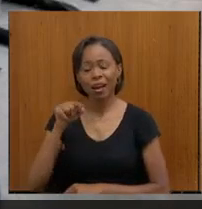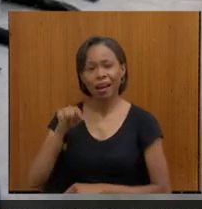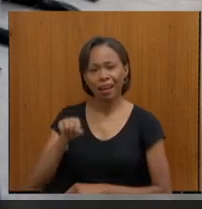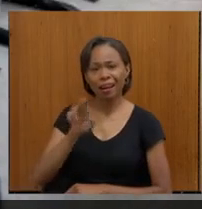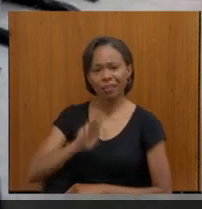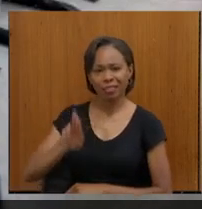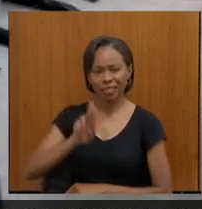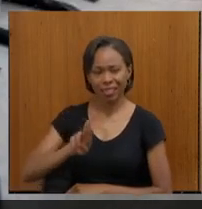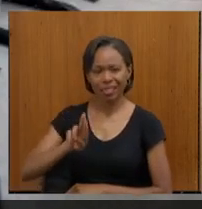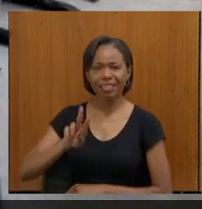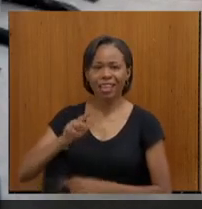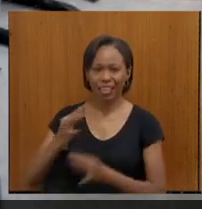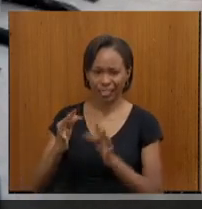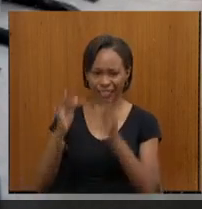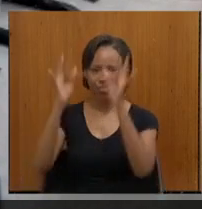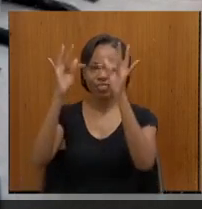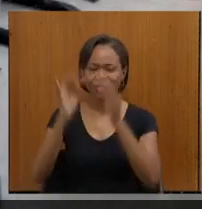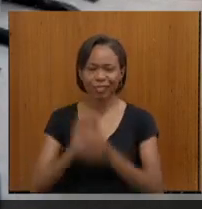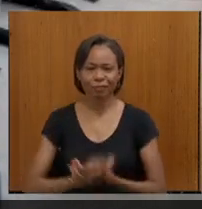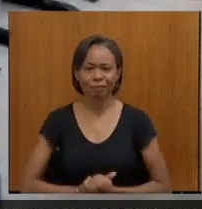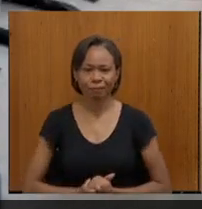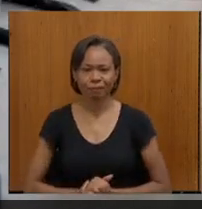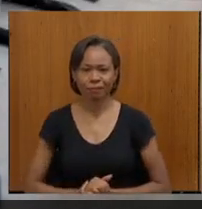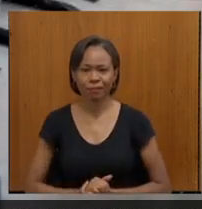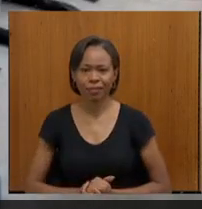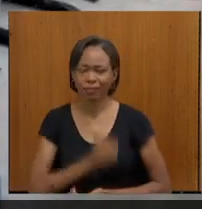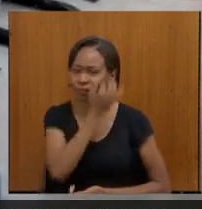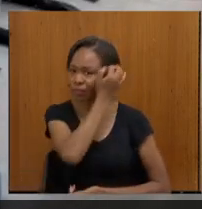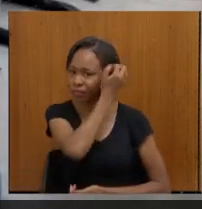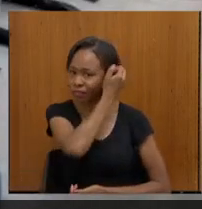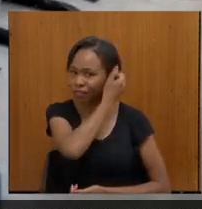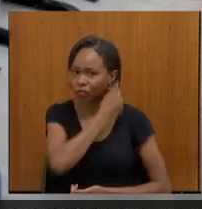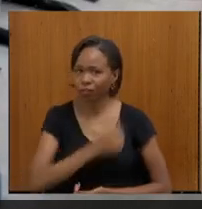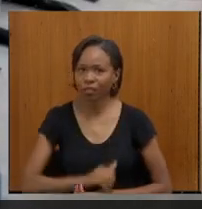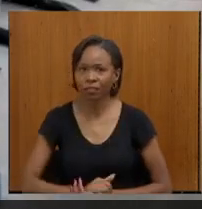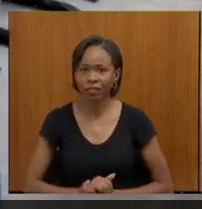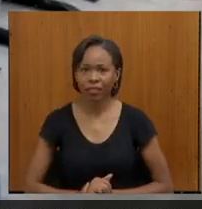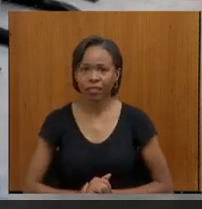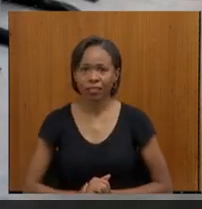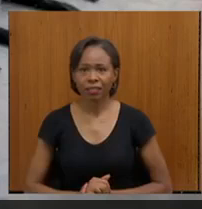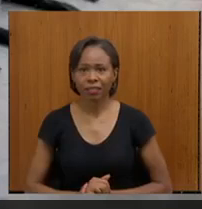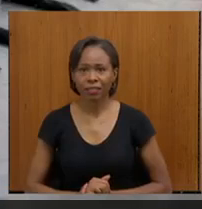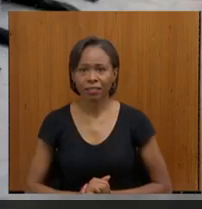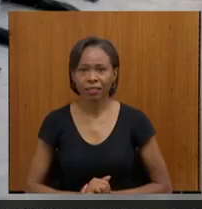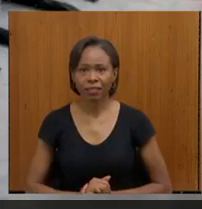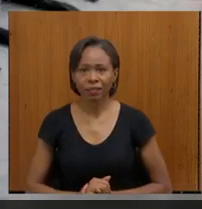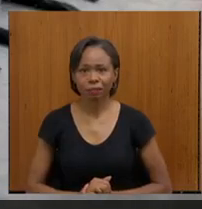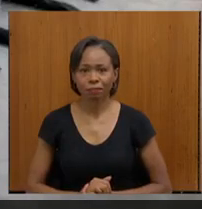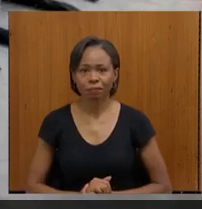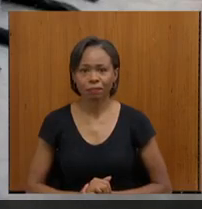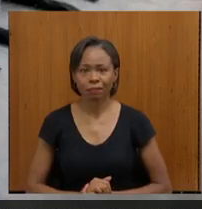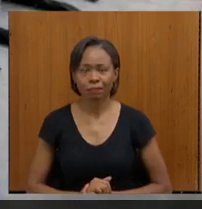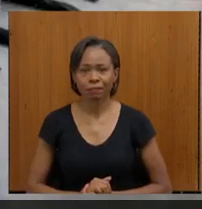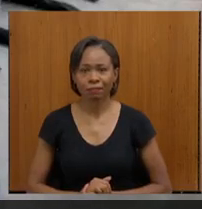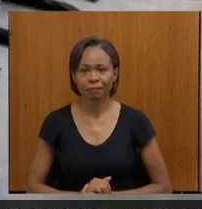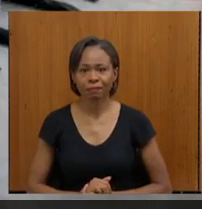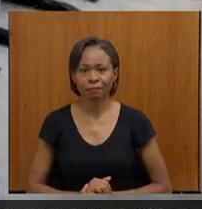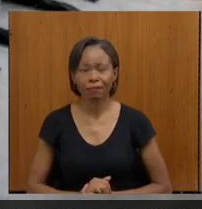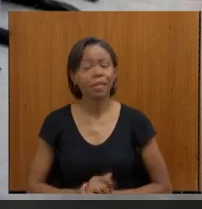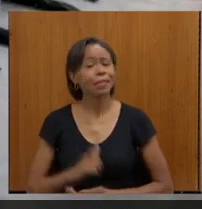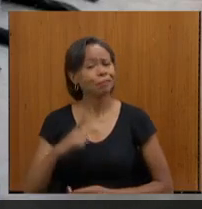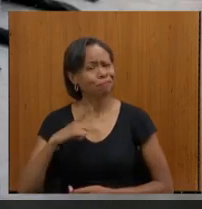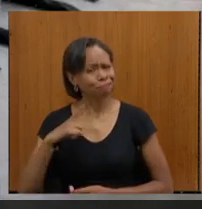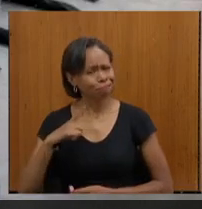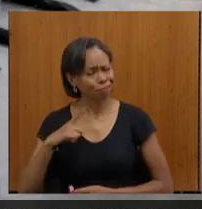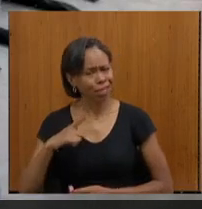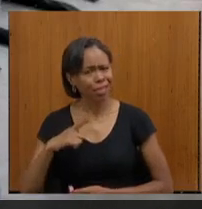tecnologia oi Edna eu acho que aqui tá New na alguém